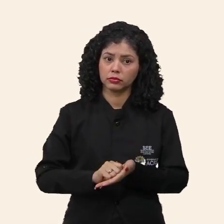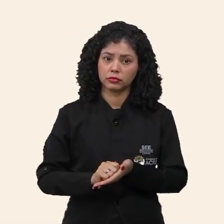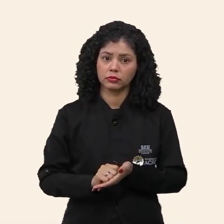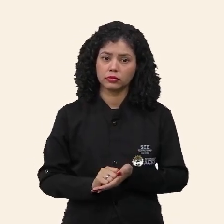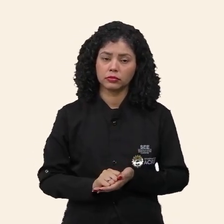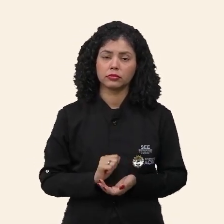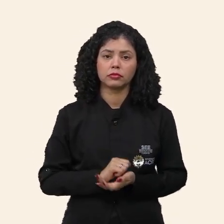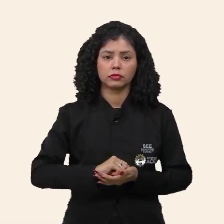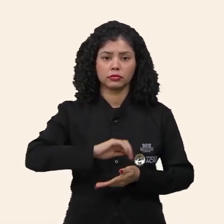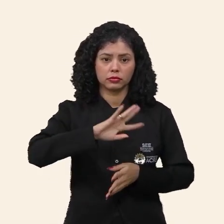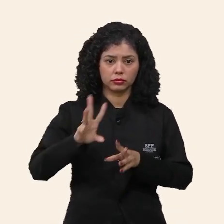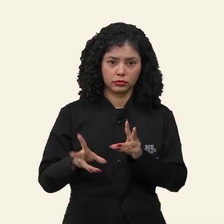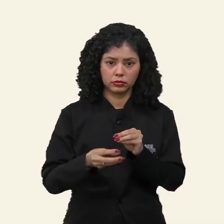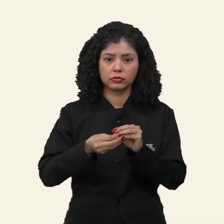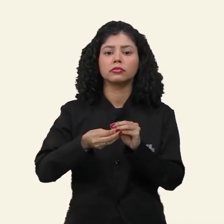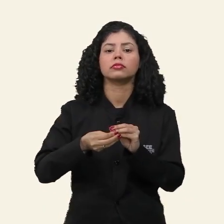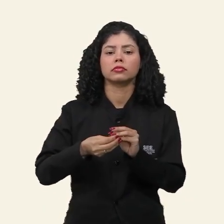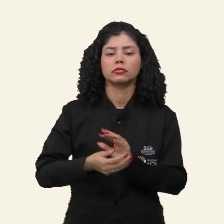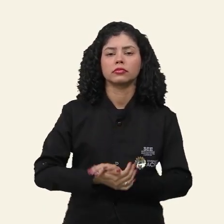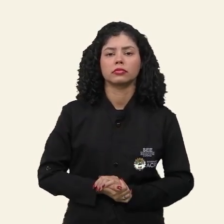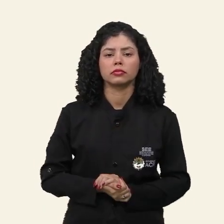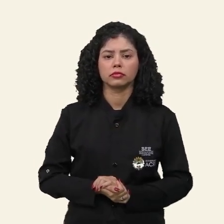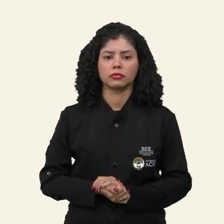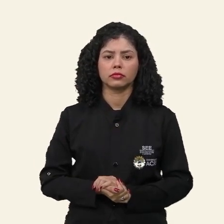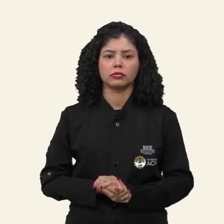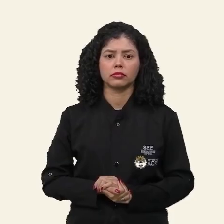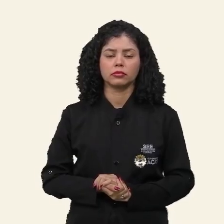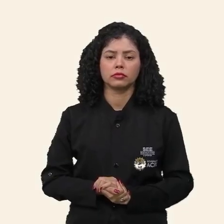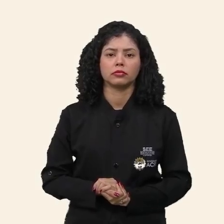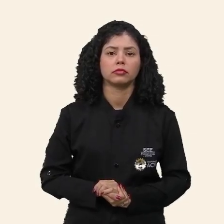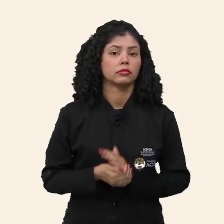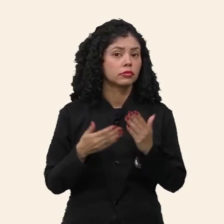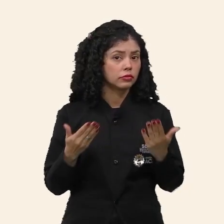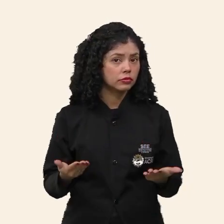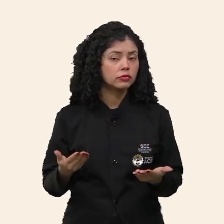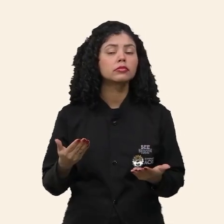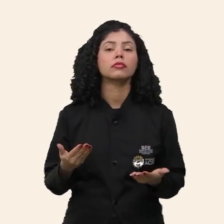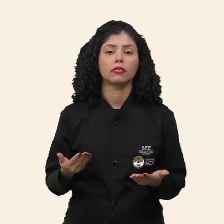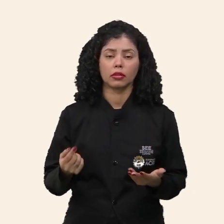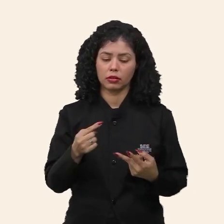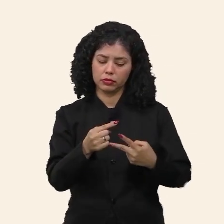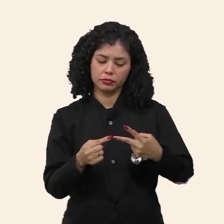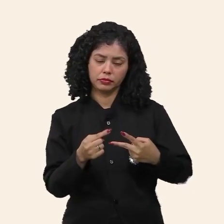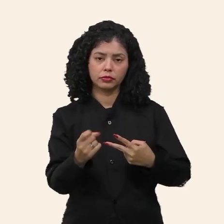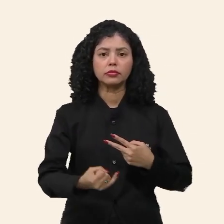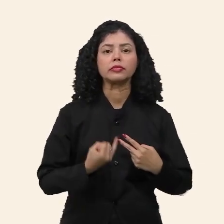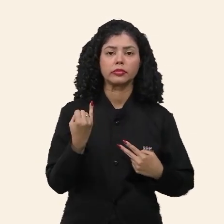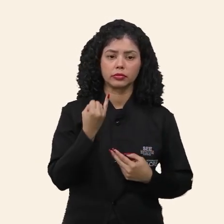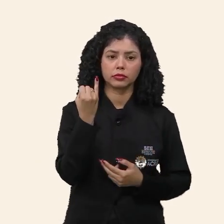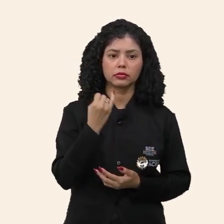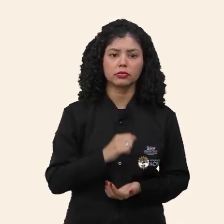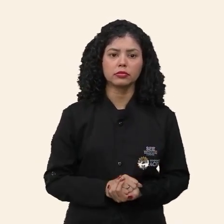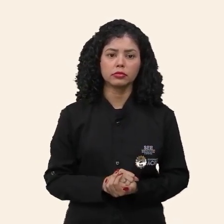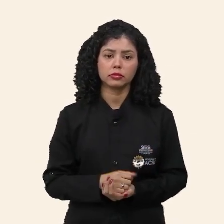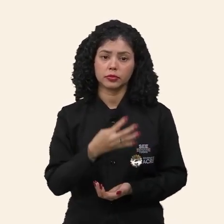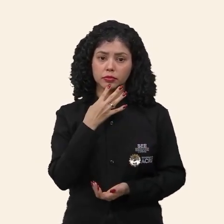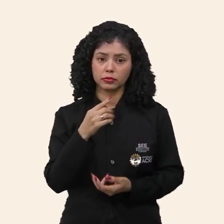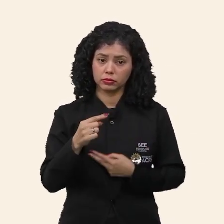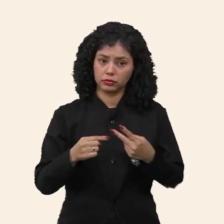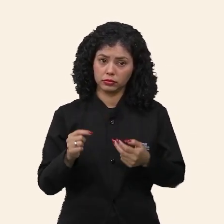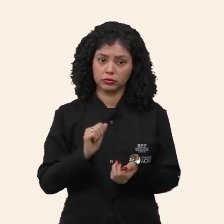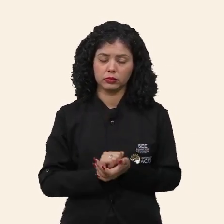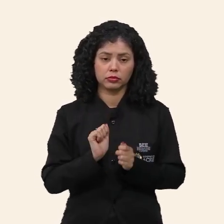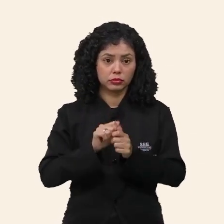prescritiva e a descritiva, elas são complementares, ou seja, as duas são importantes.